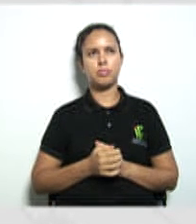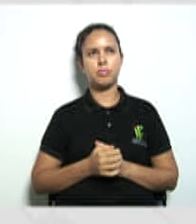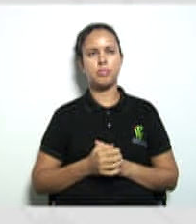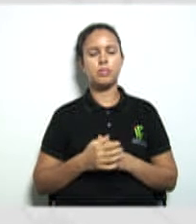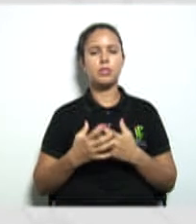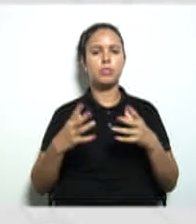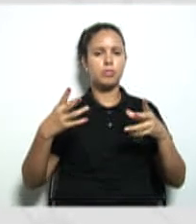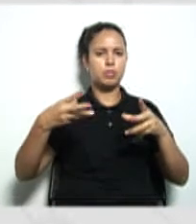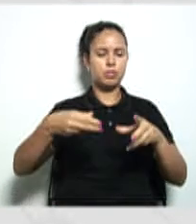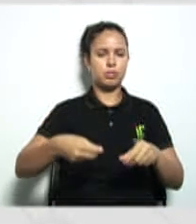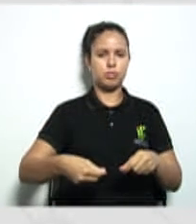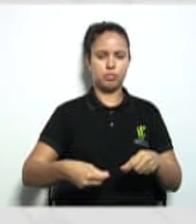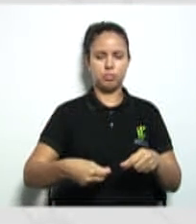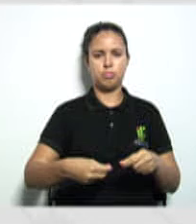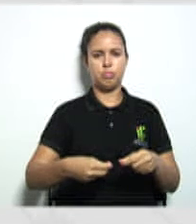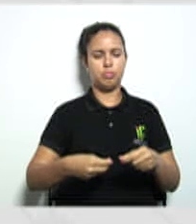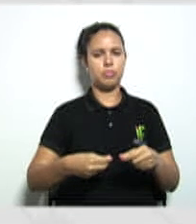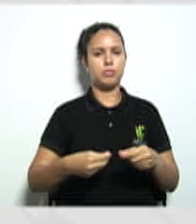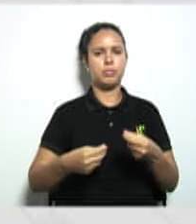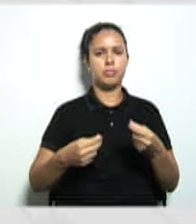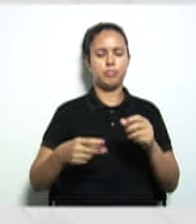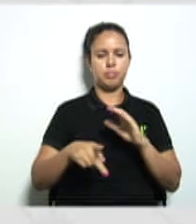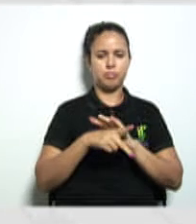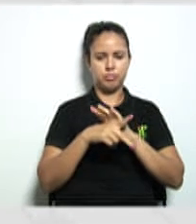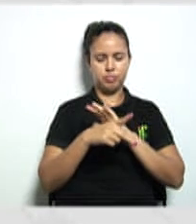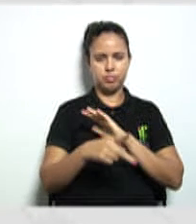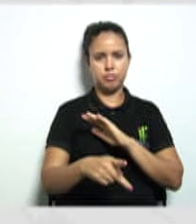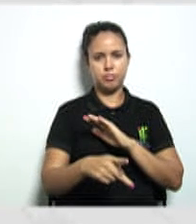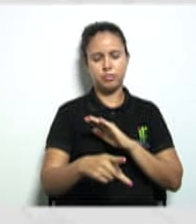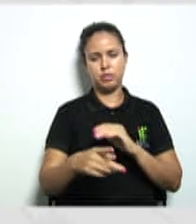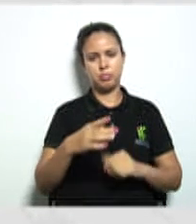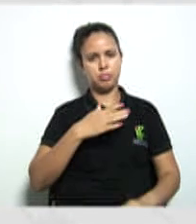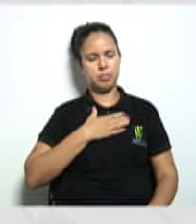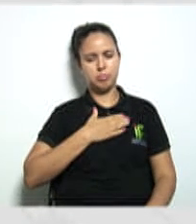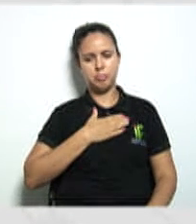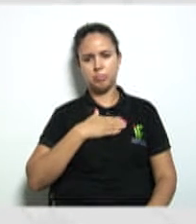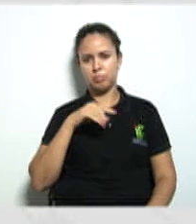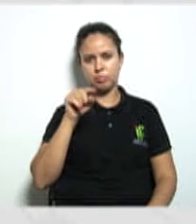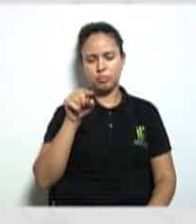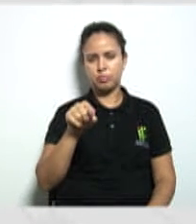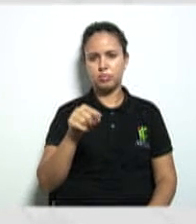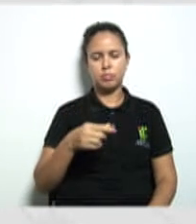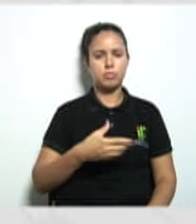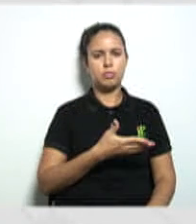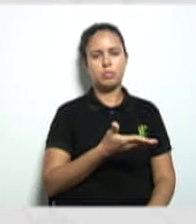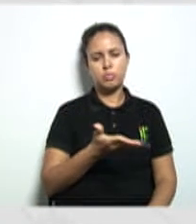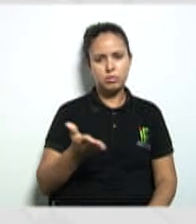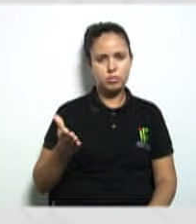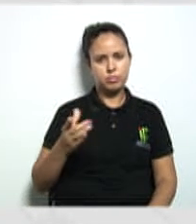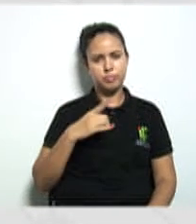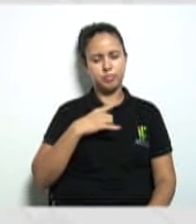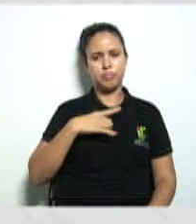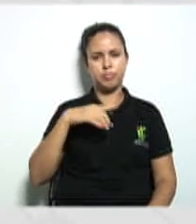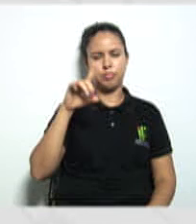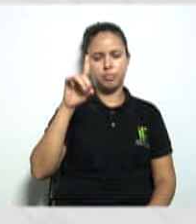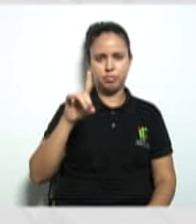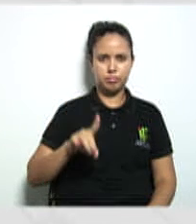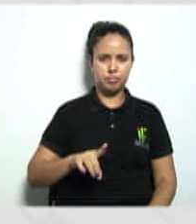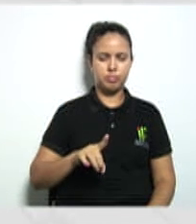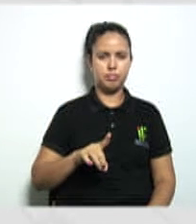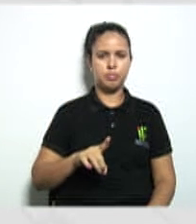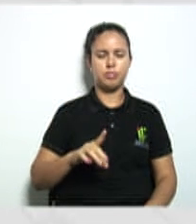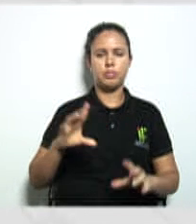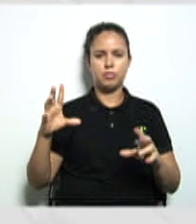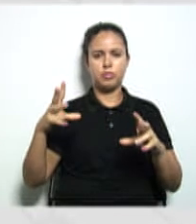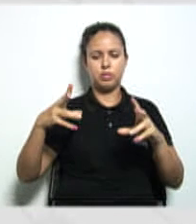alcançar a todos, né? É indivisível, é um direito que tanto é para mim como para você, todos vão ter o mesmo direito, é um direito difuso, né?